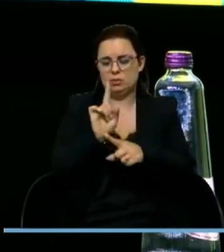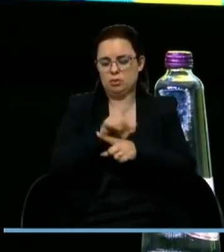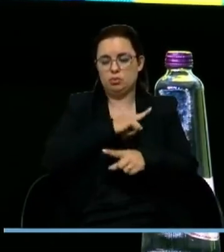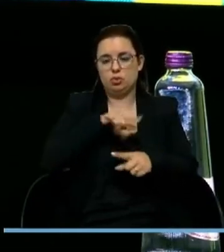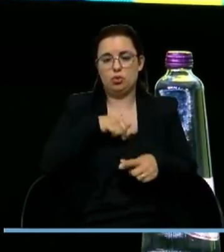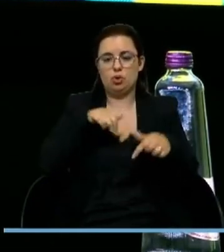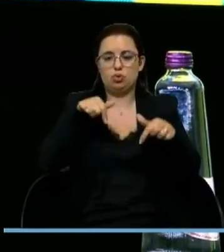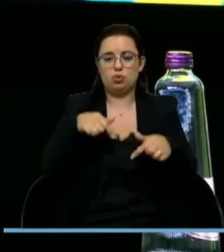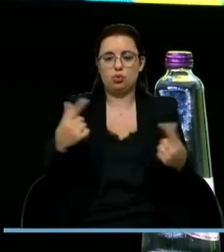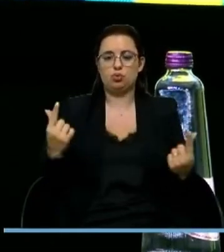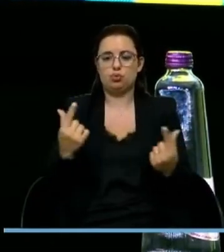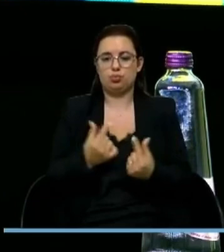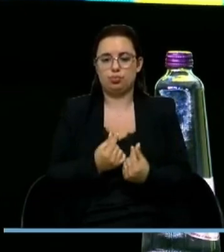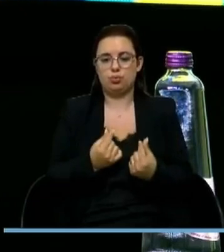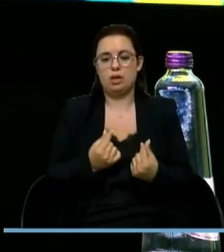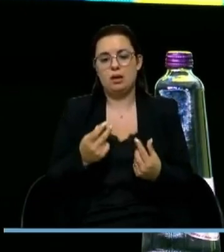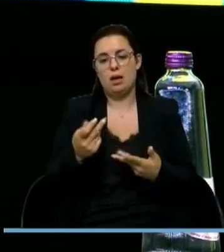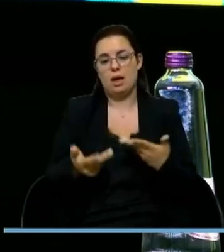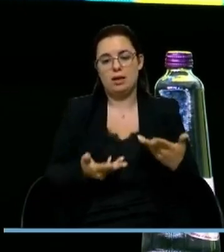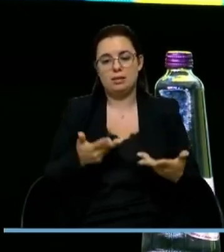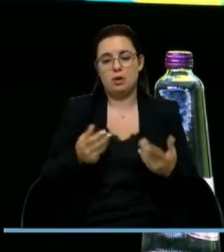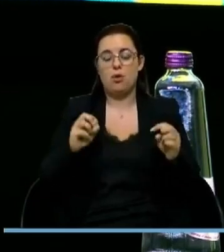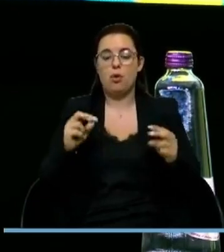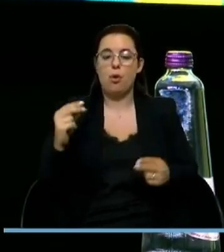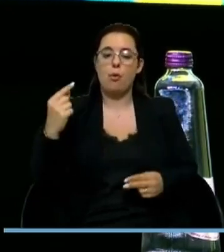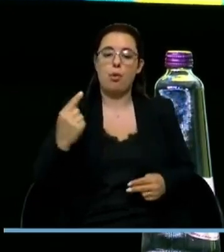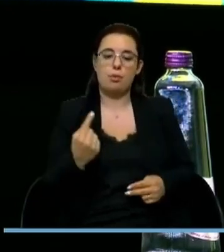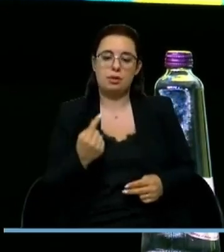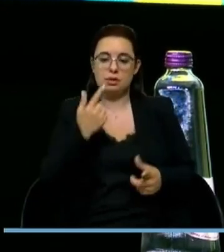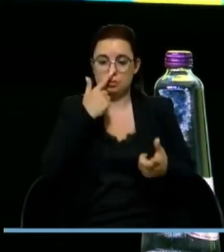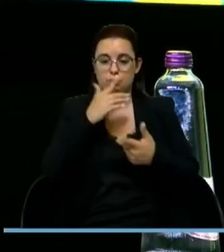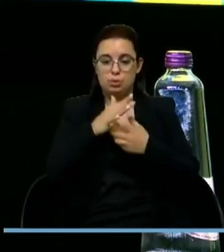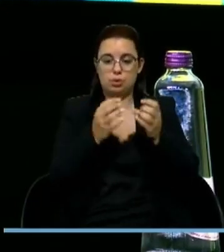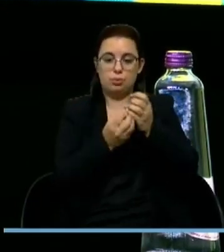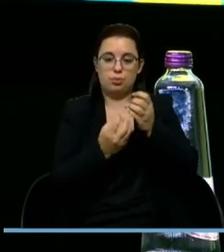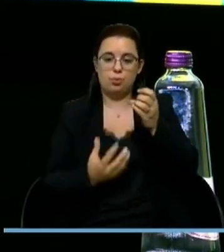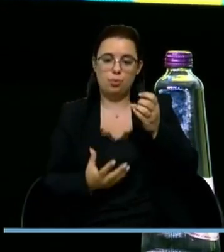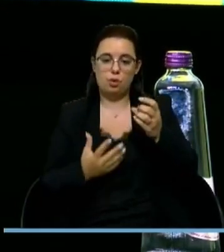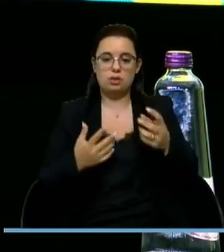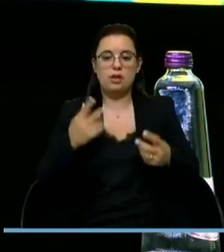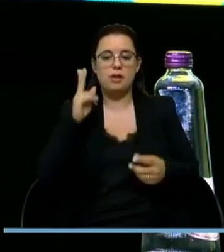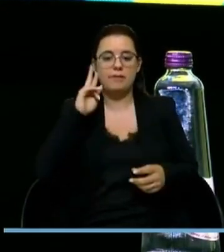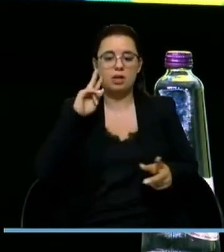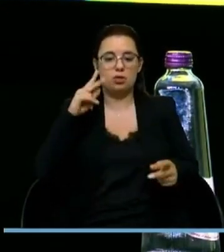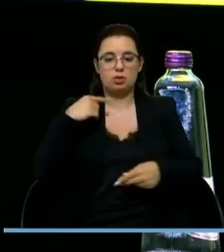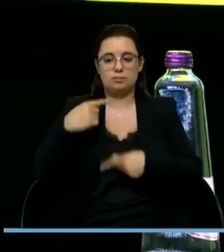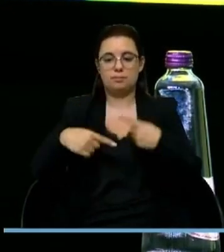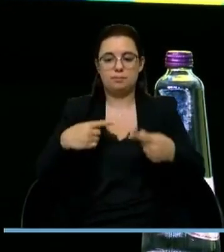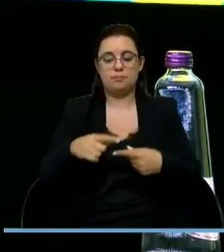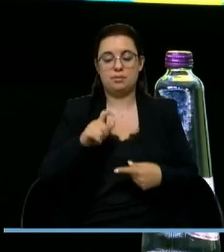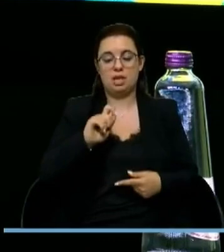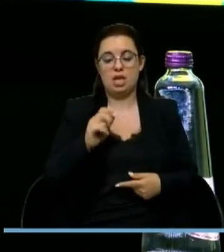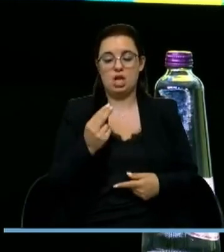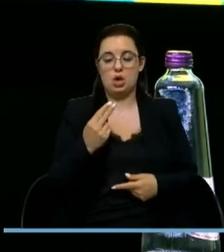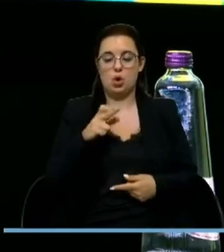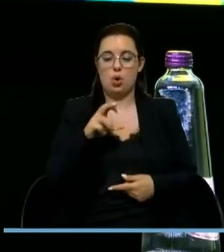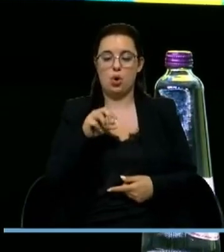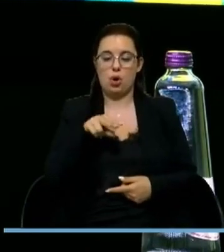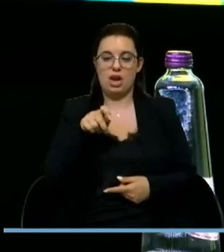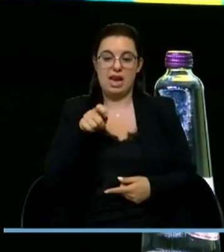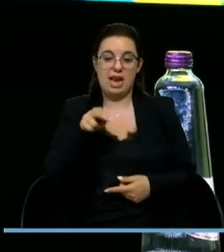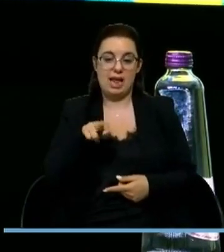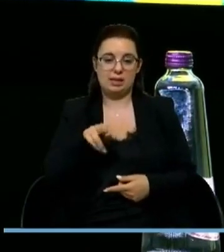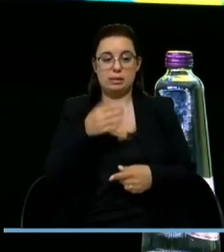dia compramos uma ação ou uma obrigação, por exemplo, numa bolsa de valores tradicional, como é o caso da Euronext.